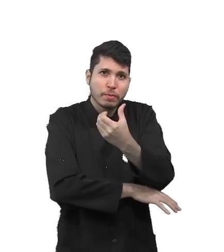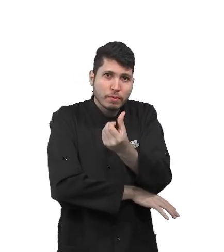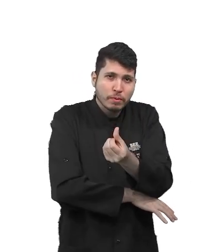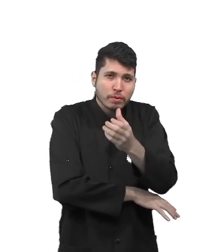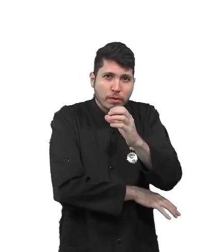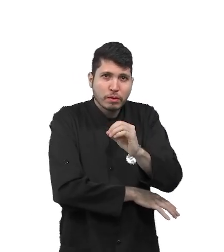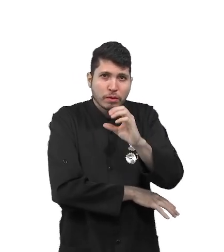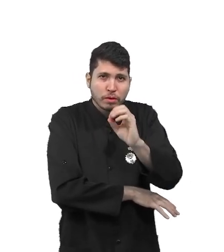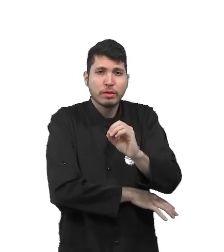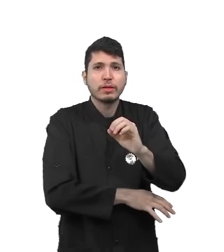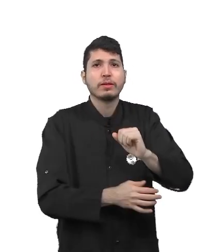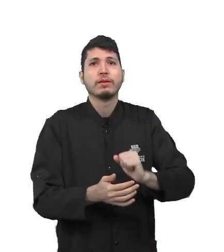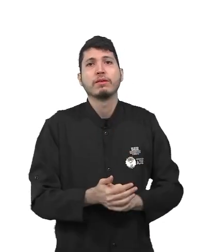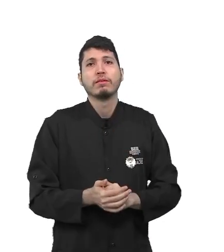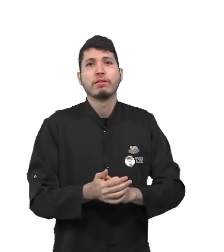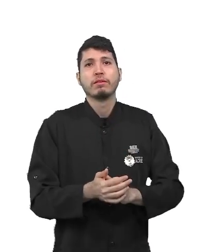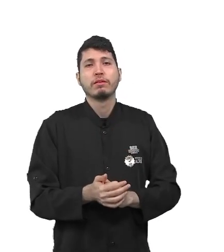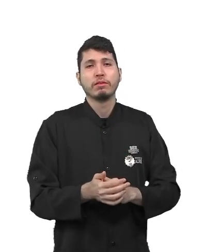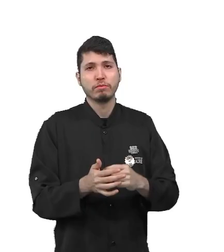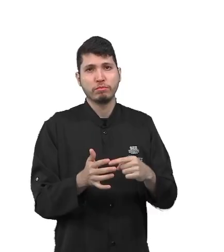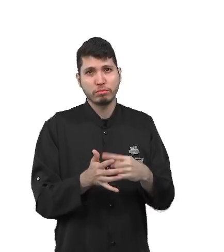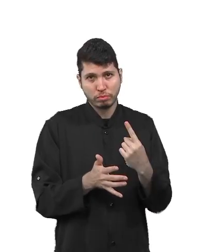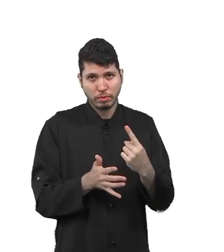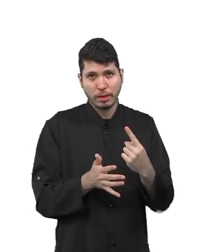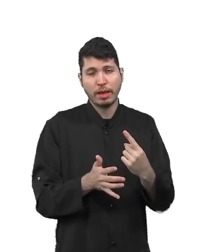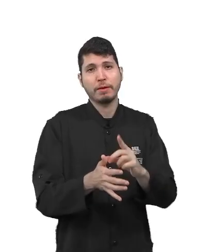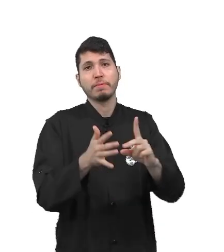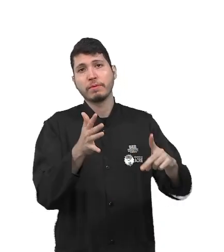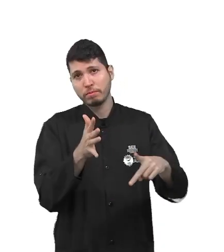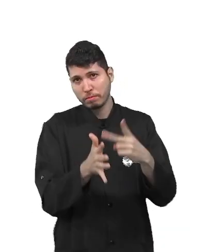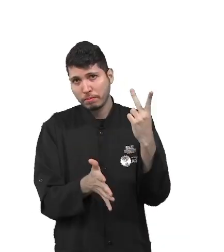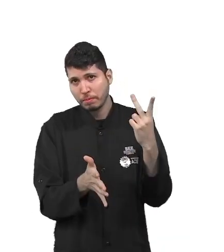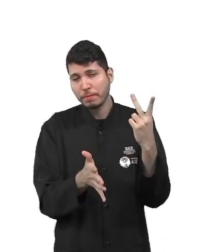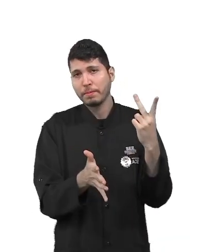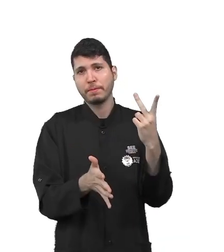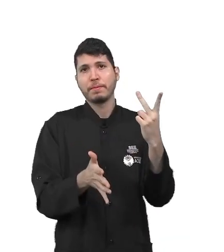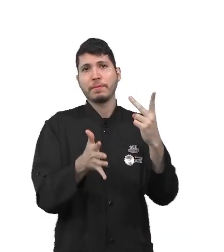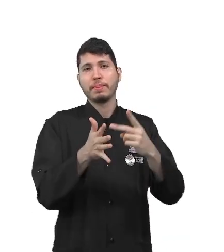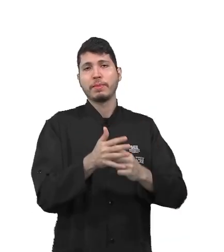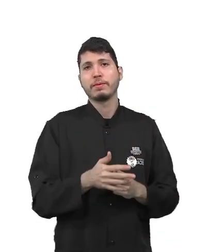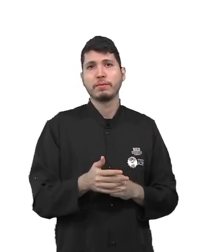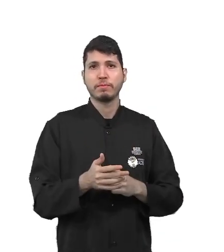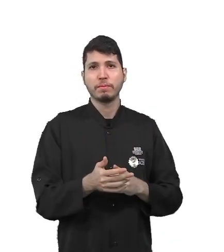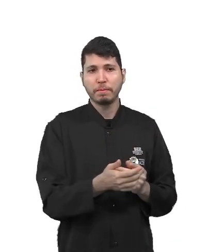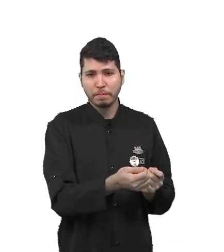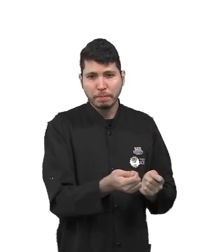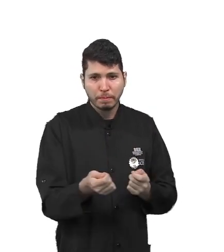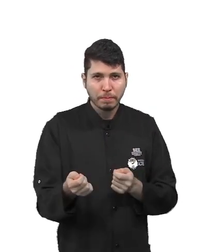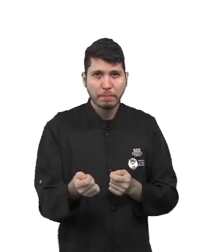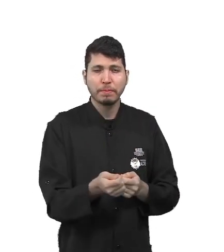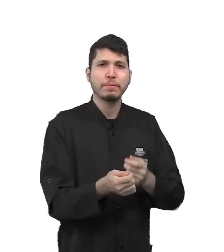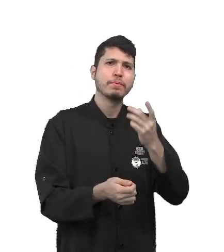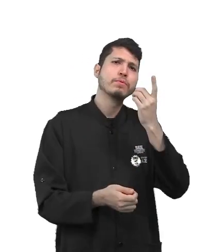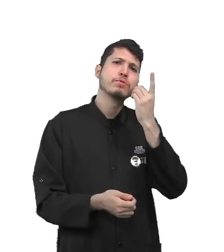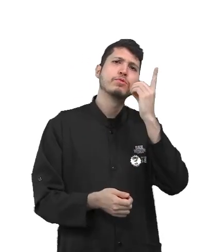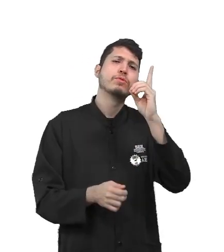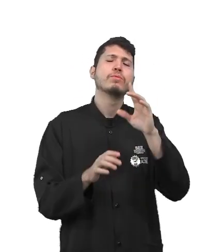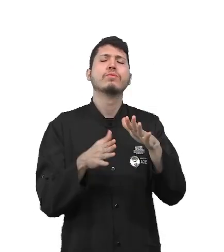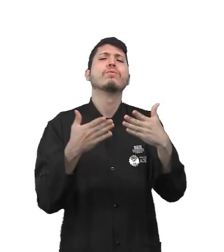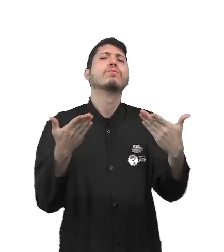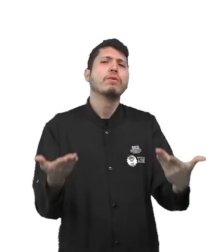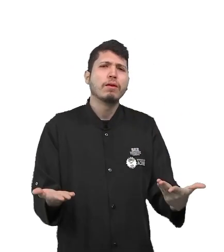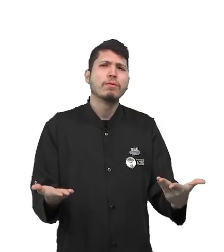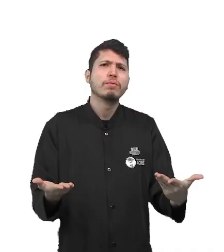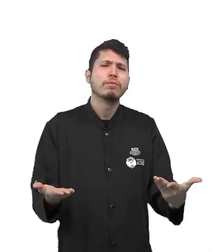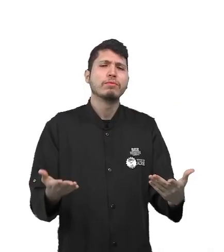segunda detetização precisou acontecer e a segunda detetização ela ocorreu em que dia? Essa é a pergunta.